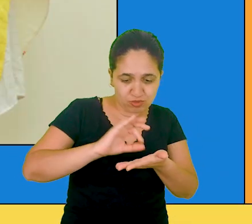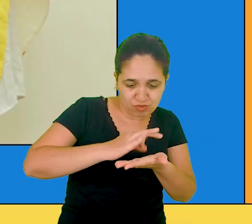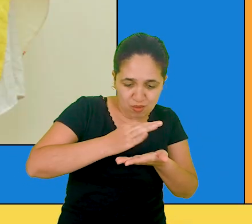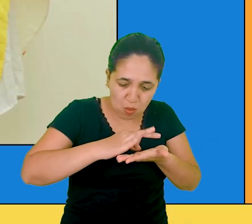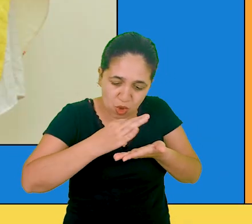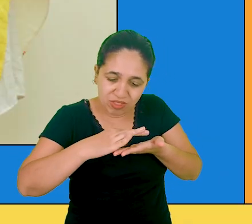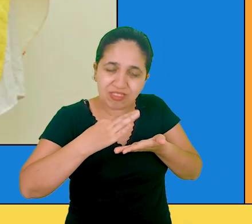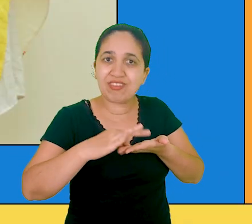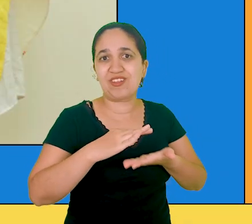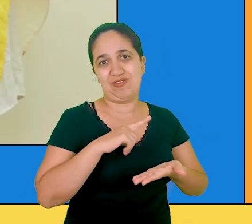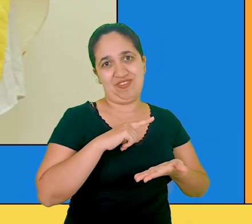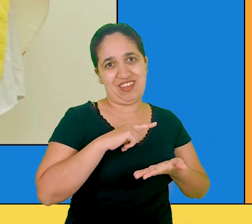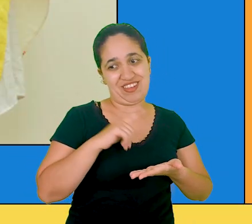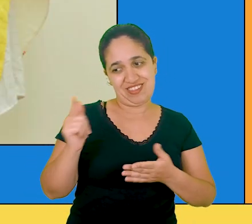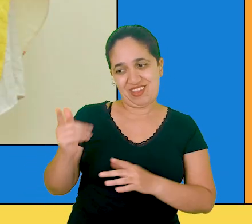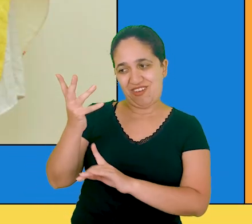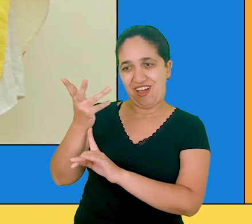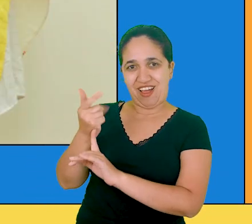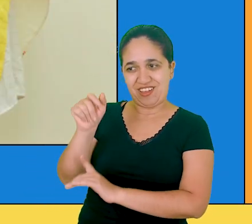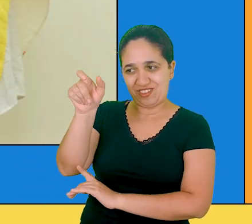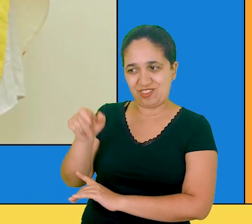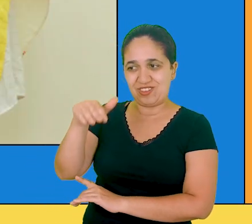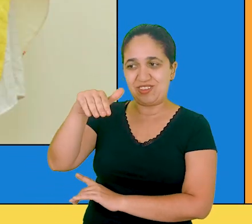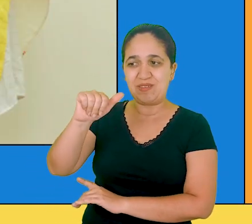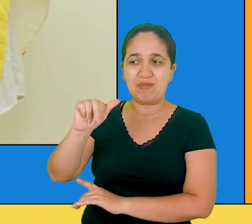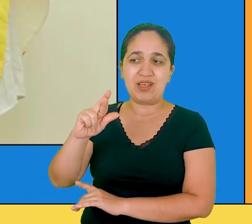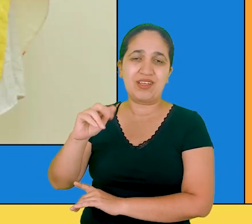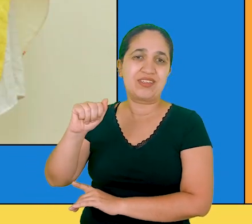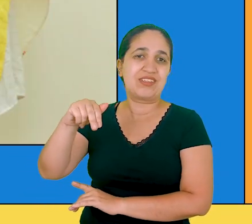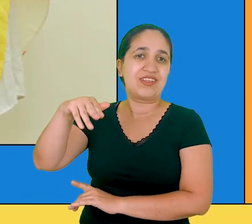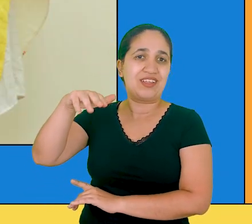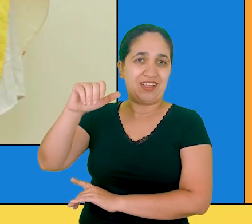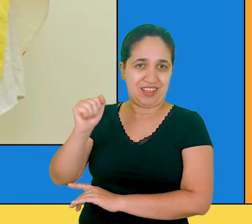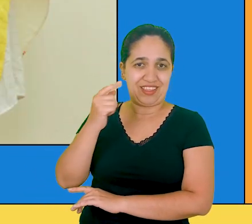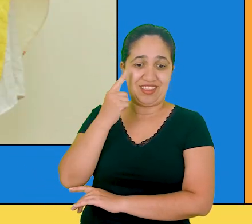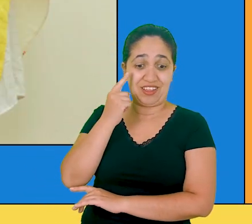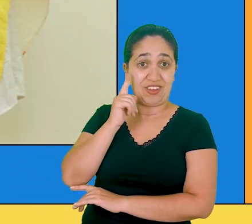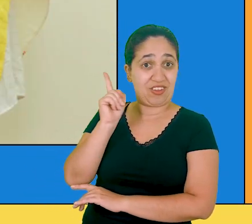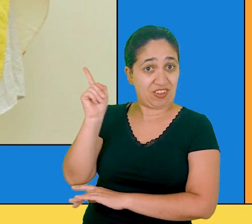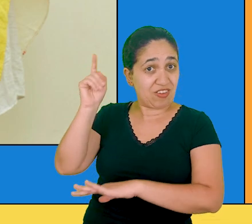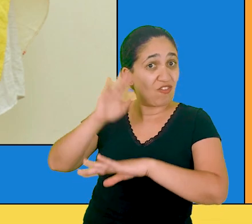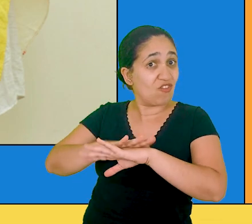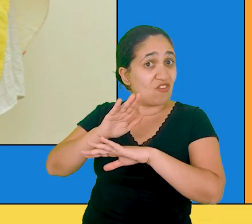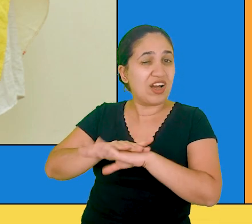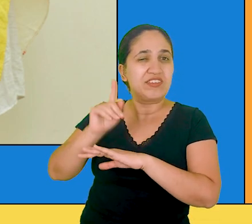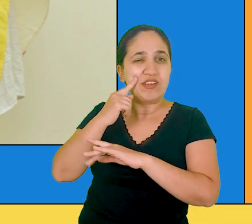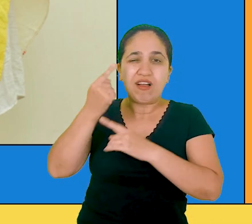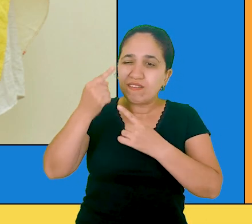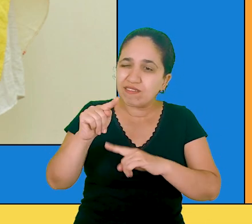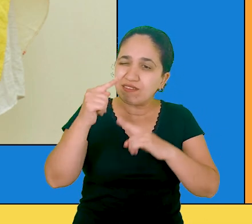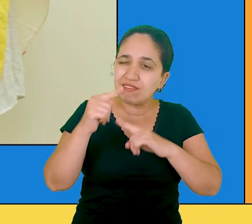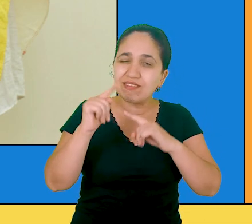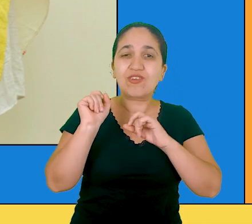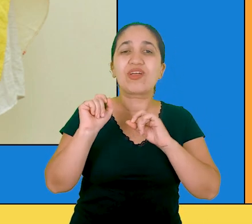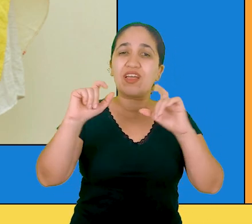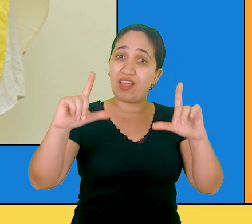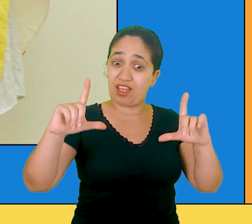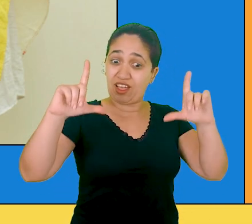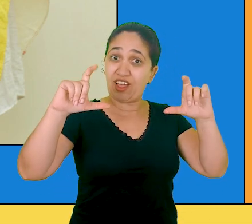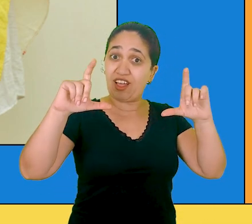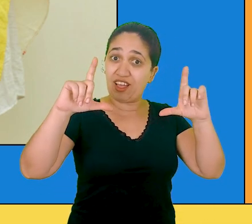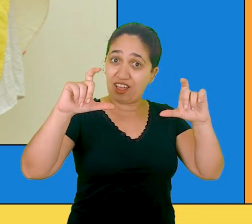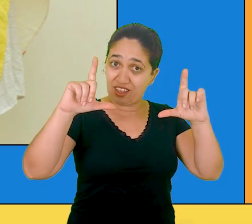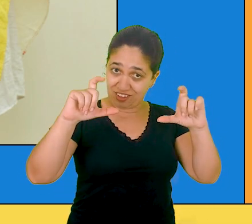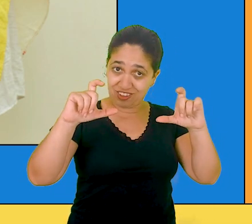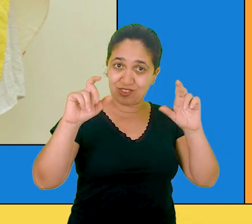foto colorida de um corpo feminino branco que usa pano sobre o rosto e segura um cacho de bananas. À direita, foto colorida de um corpo feminino branco